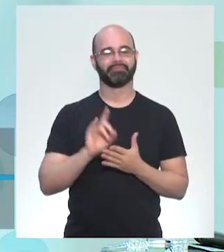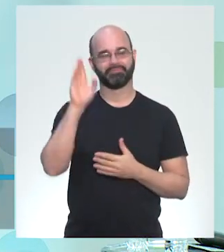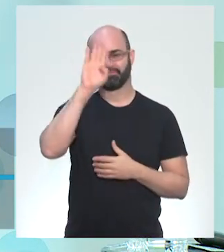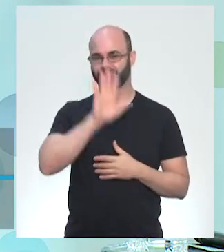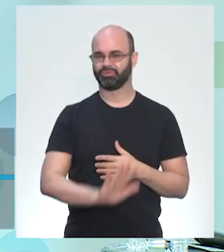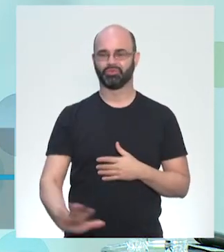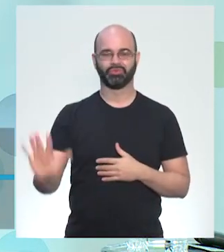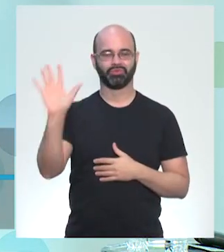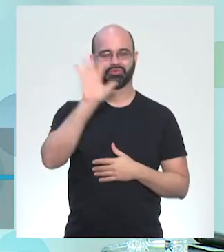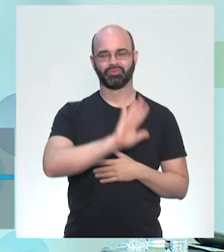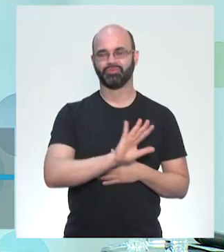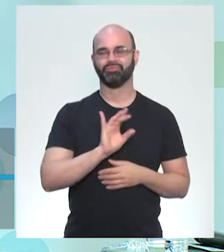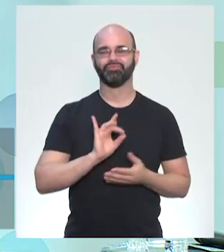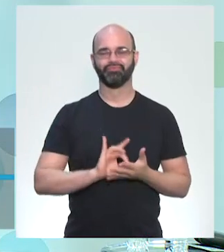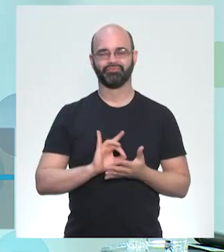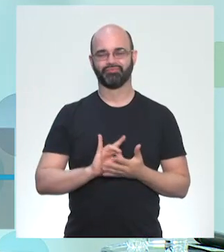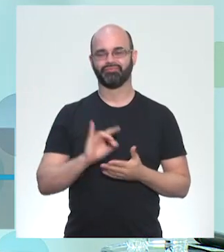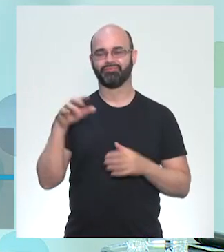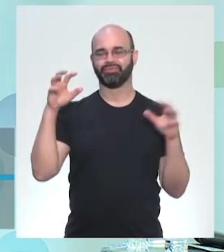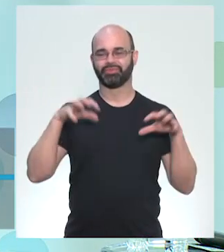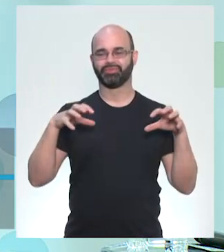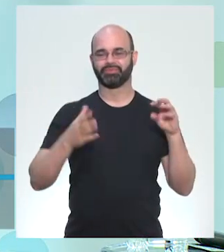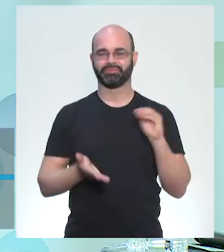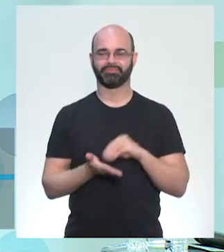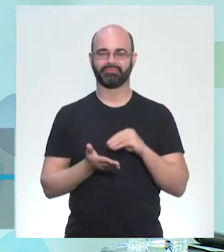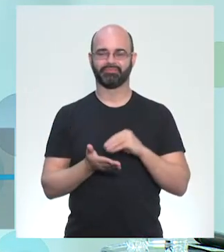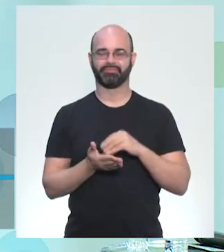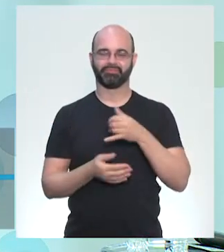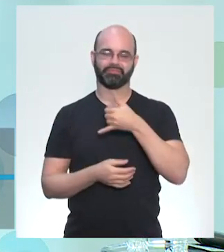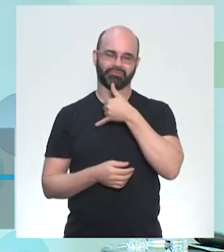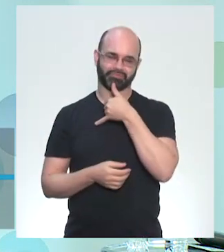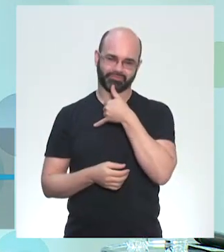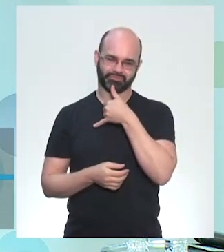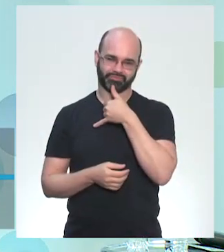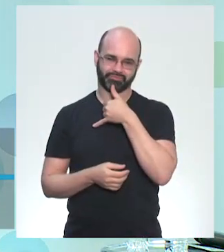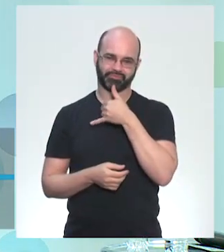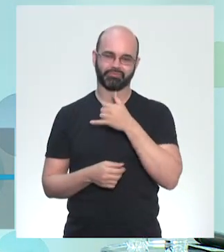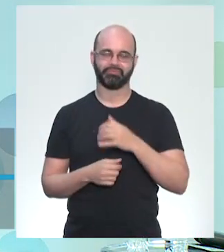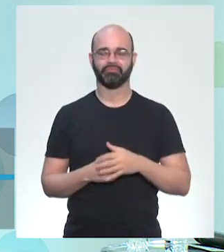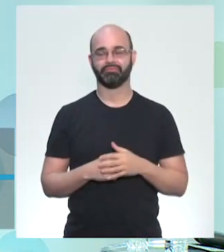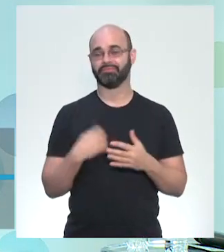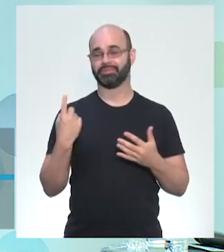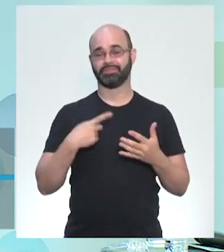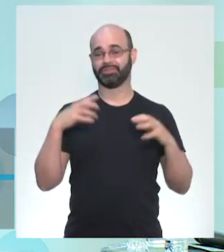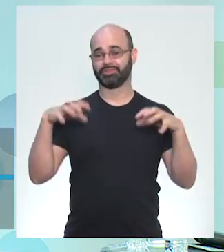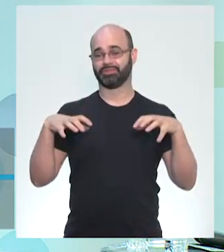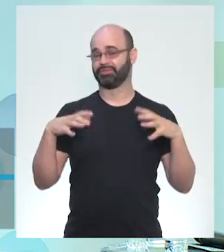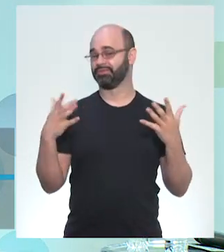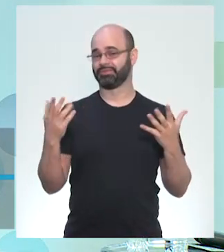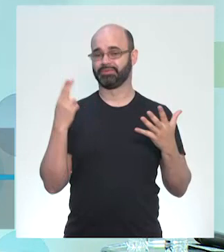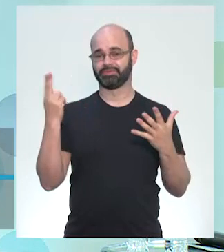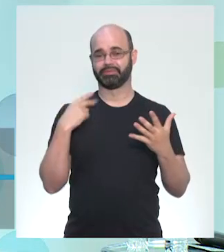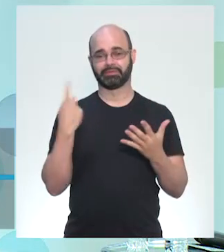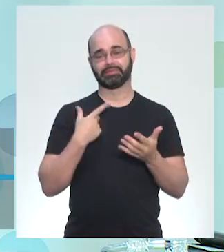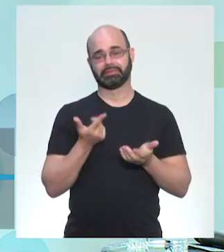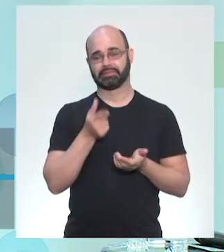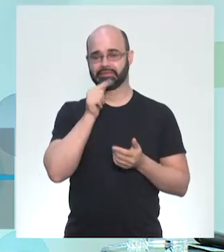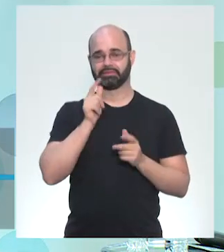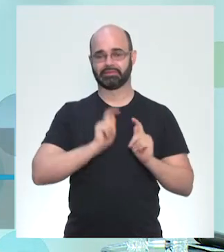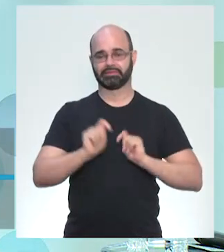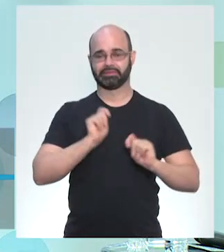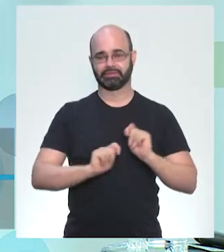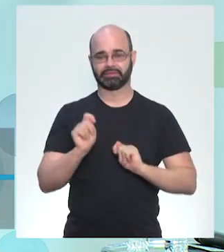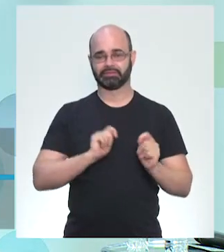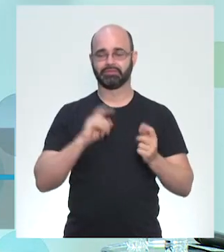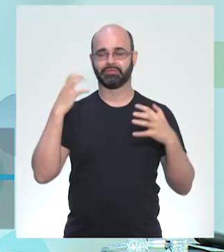né? Muita falta de chuva, infelizmente. Como a gente não pode fazer chover, a gente tem que fazer a nossa parte, né? Economizar água,